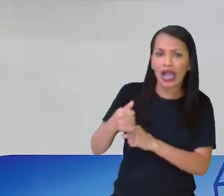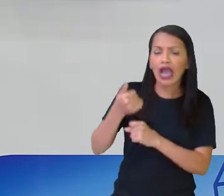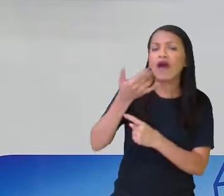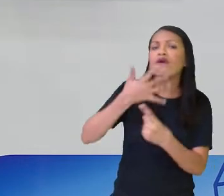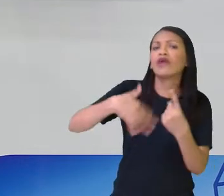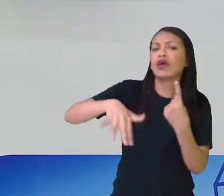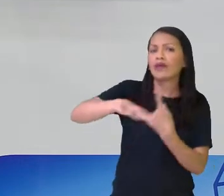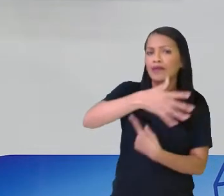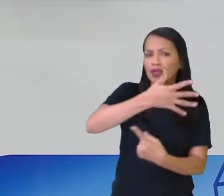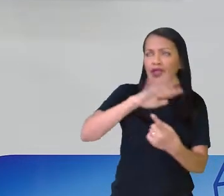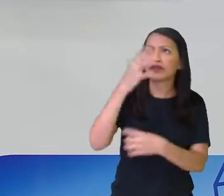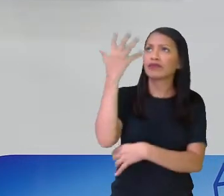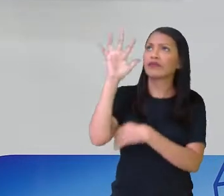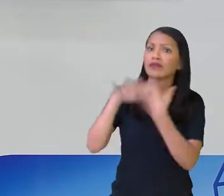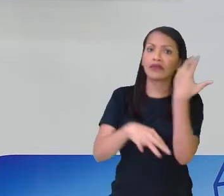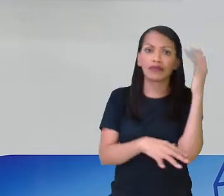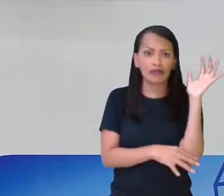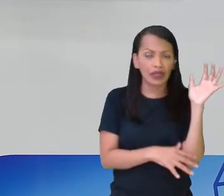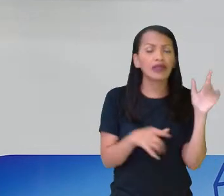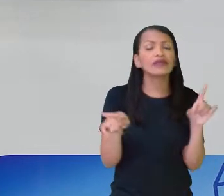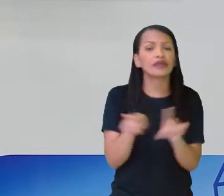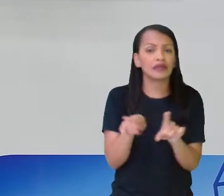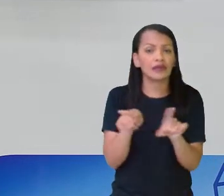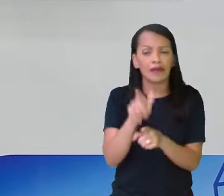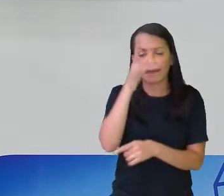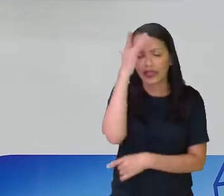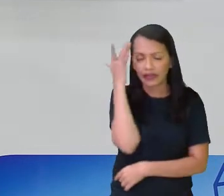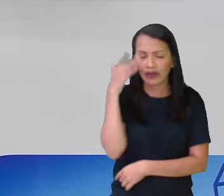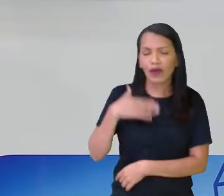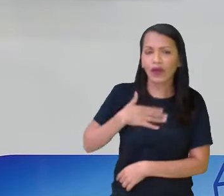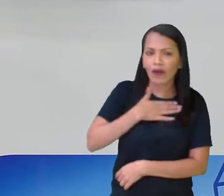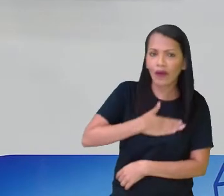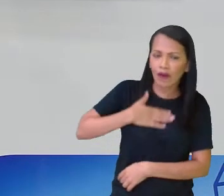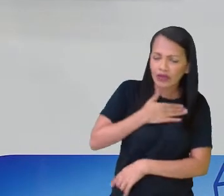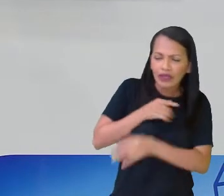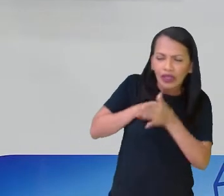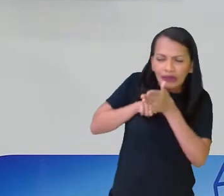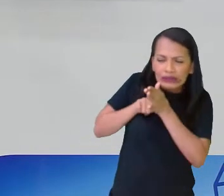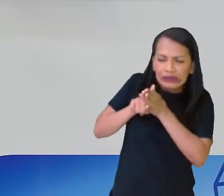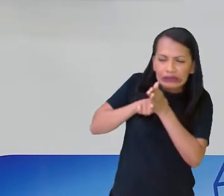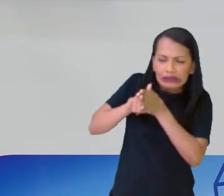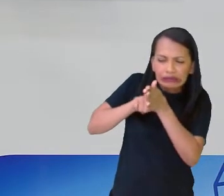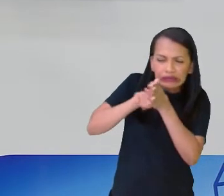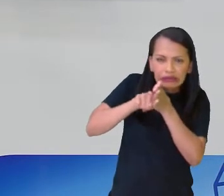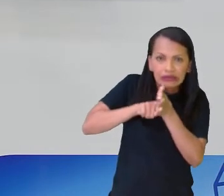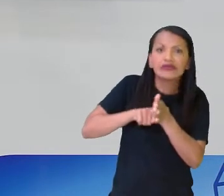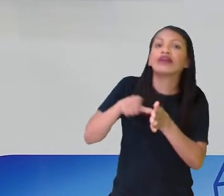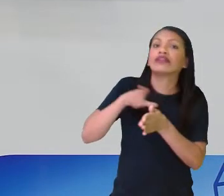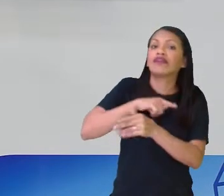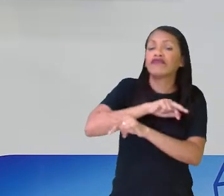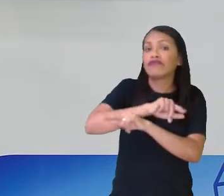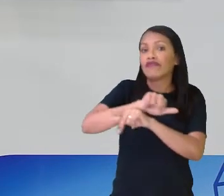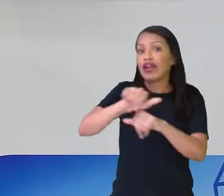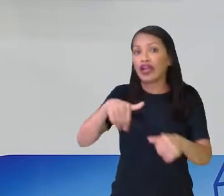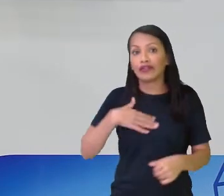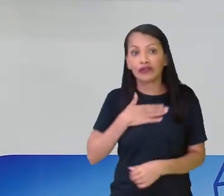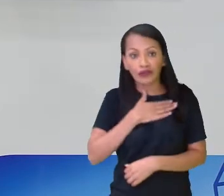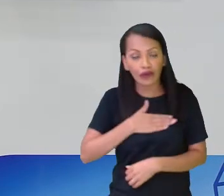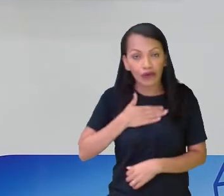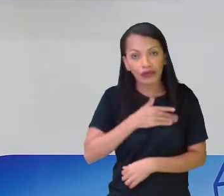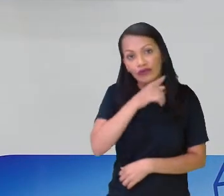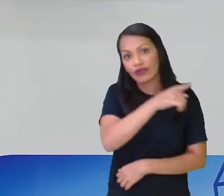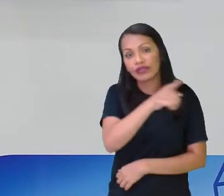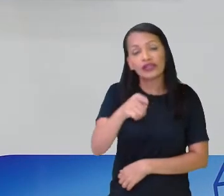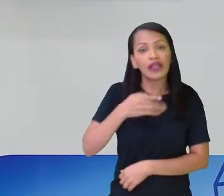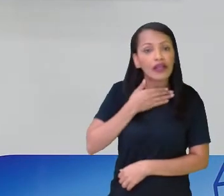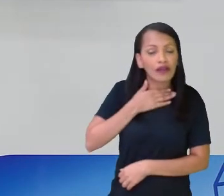mas também tem aquelas pessoas que gostam de reportagens investigativas, não é? Então, existem vários gostos. Você costuma